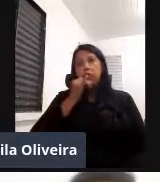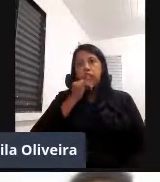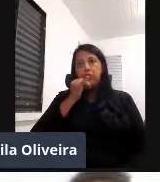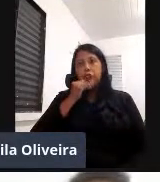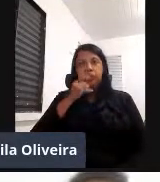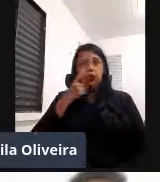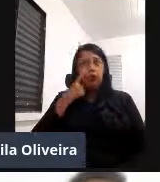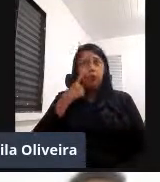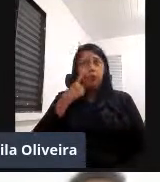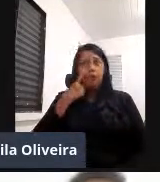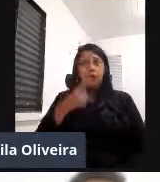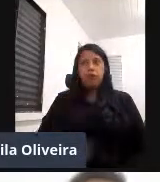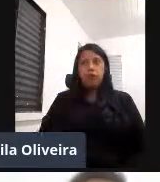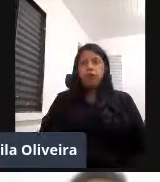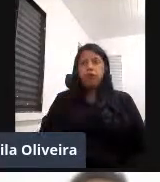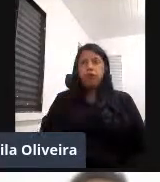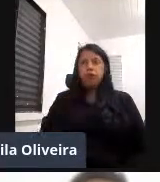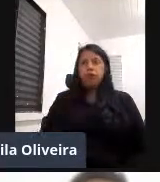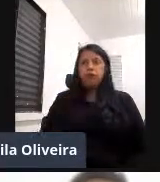aqui, tá? Que é o